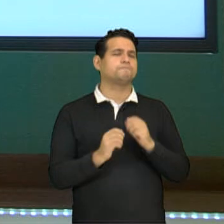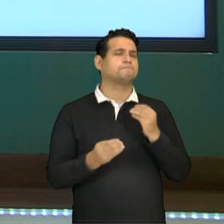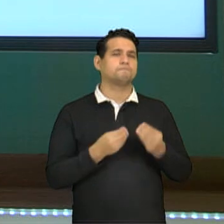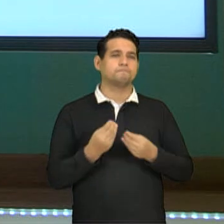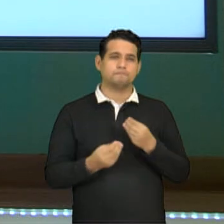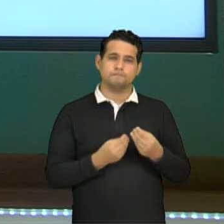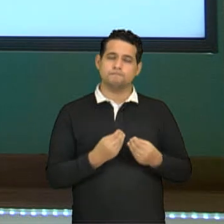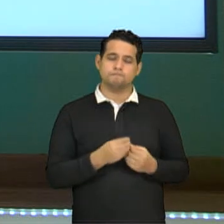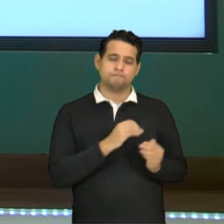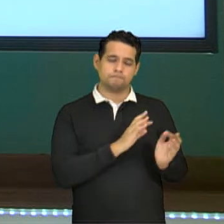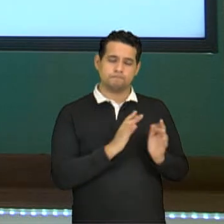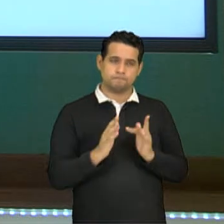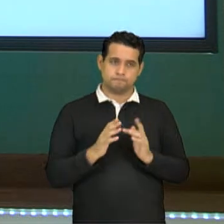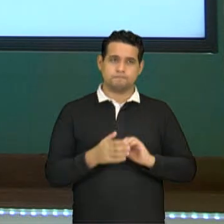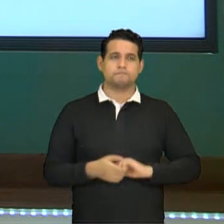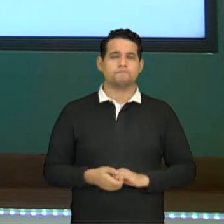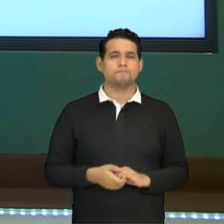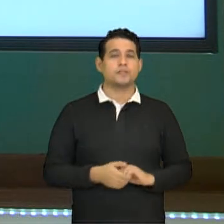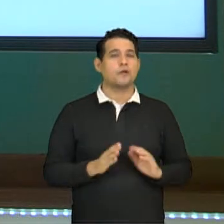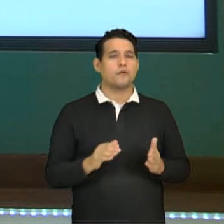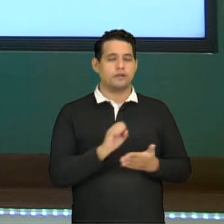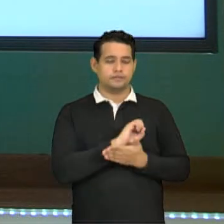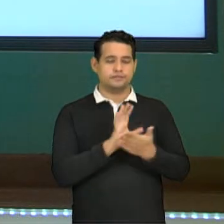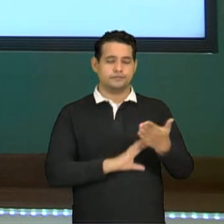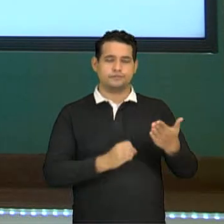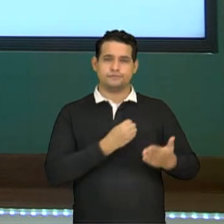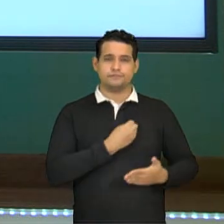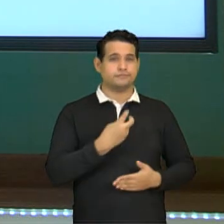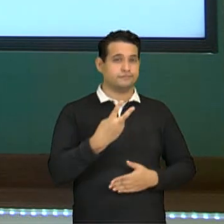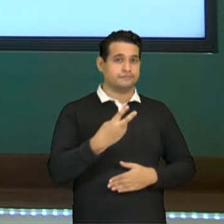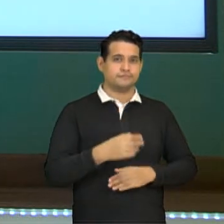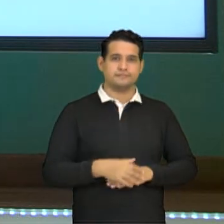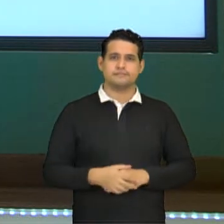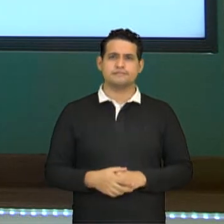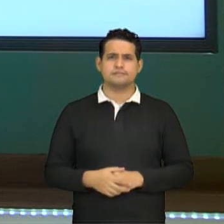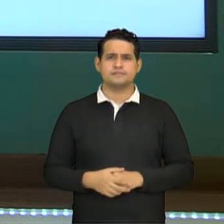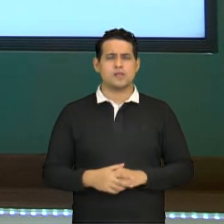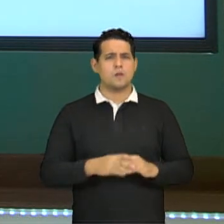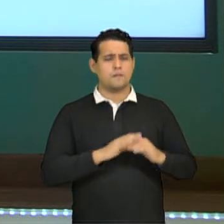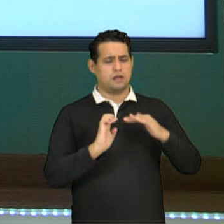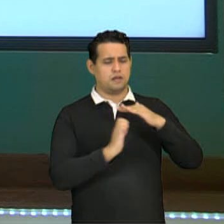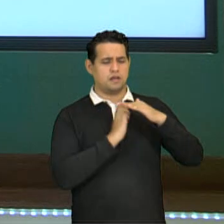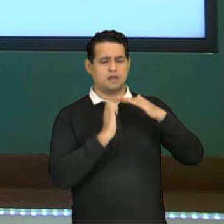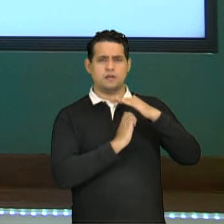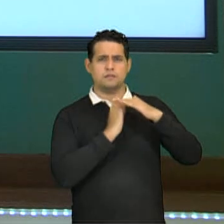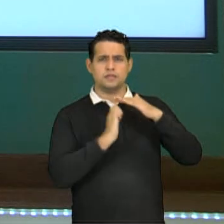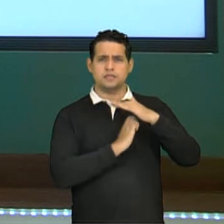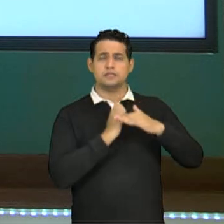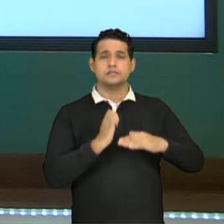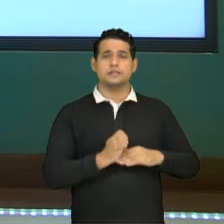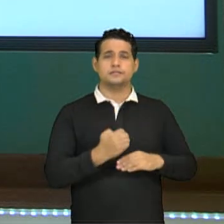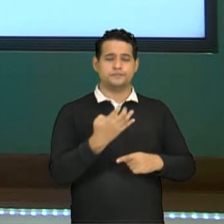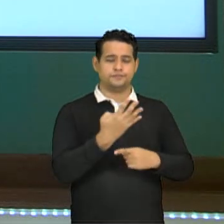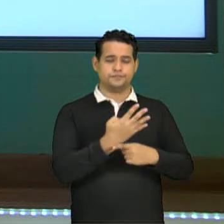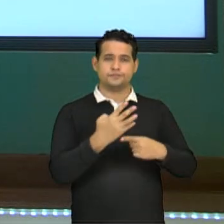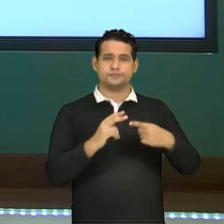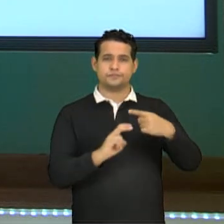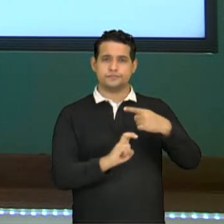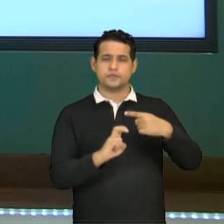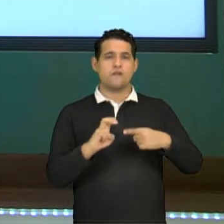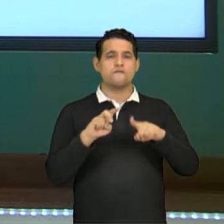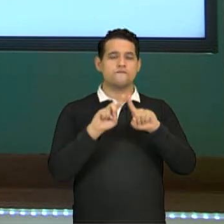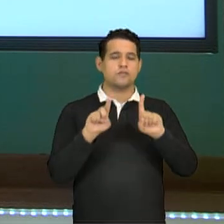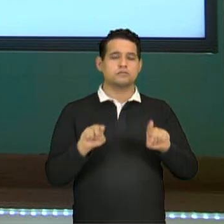fazer esse procedimento. Vamos para o praticando 2. Em uma empresa, 4/5 dos